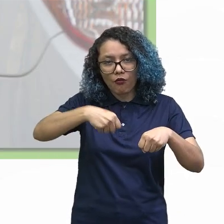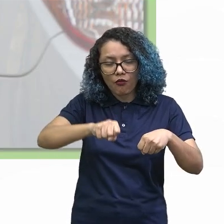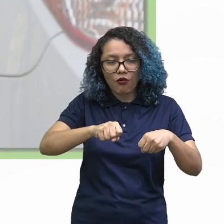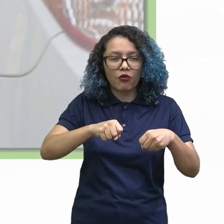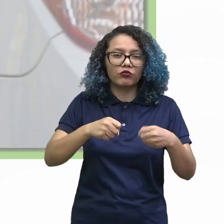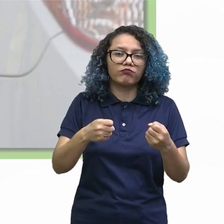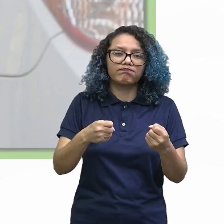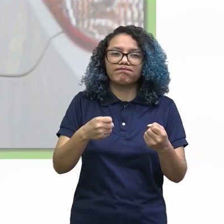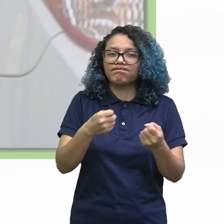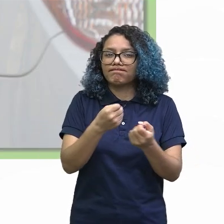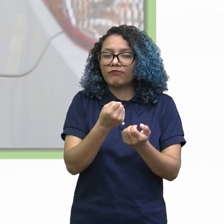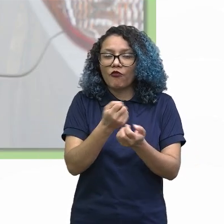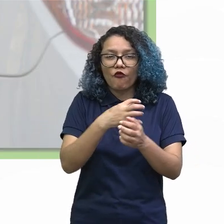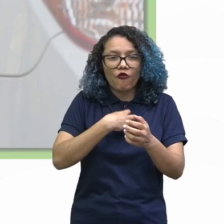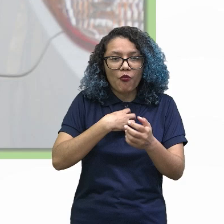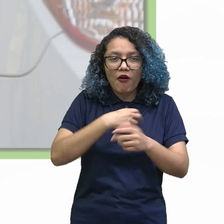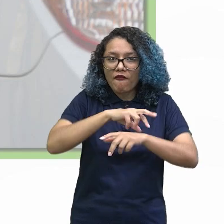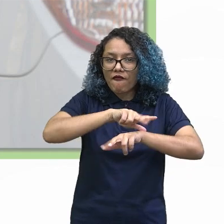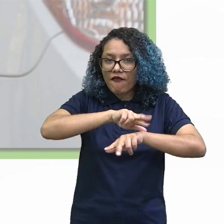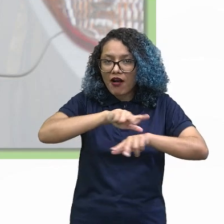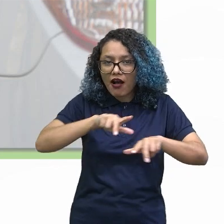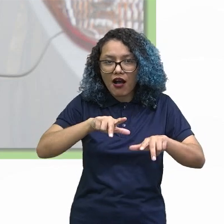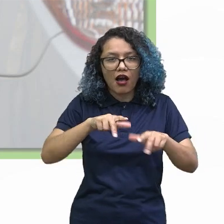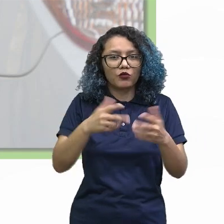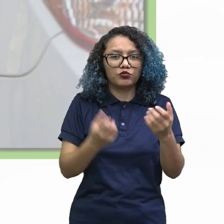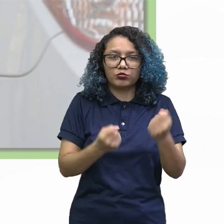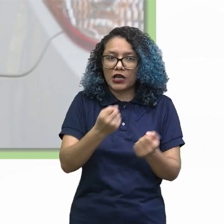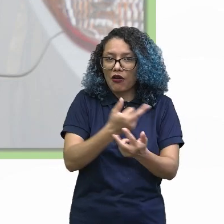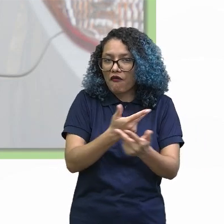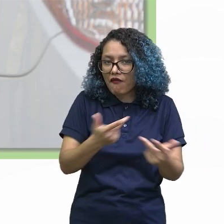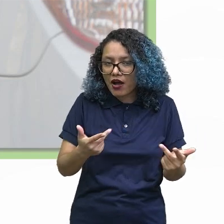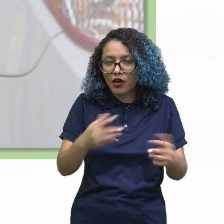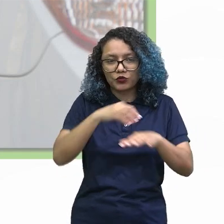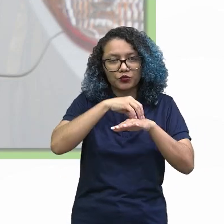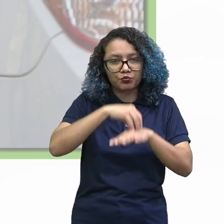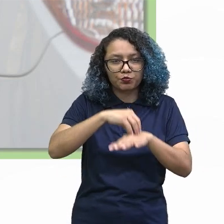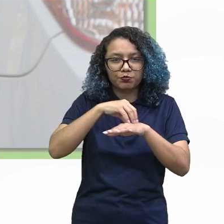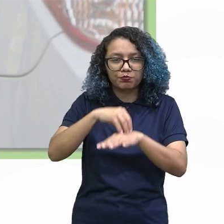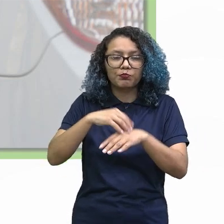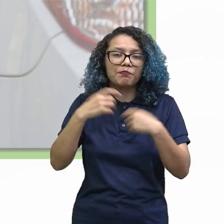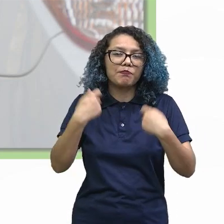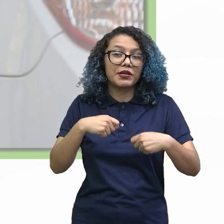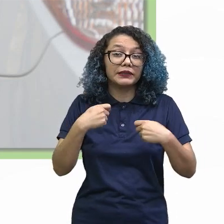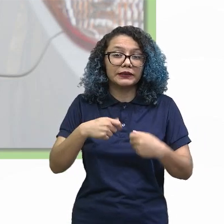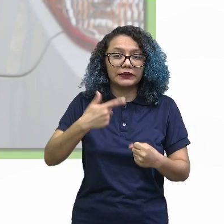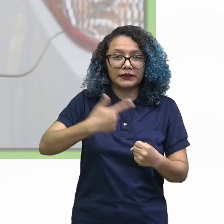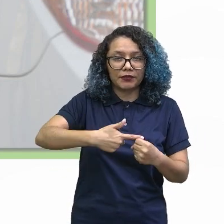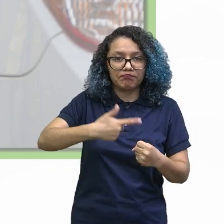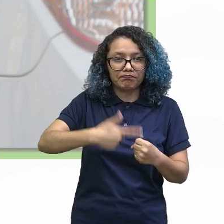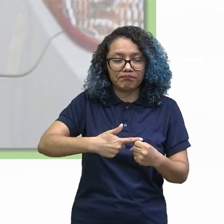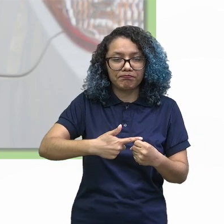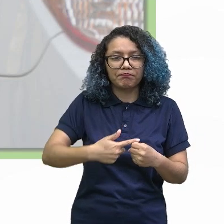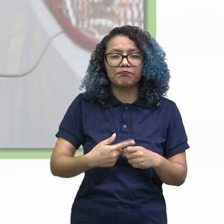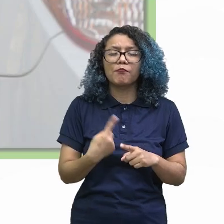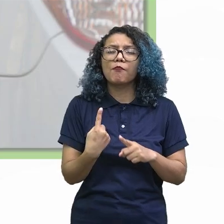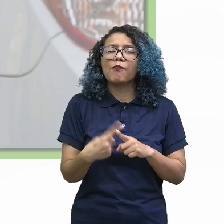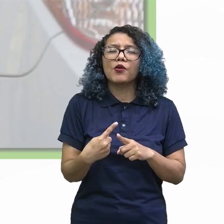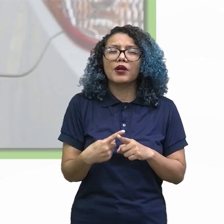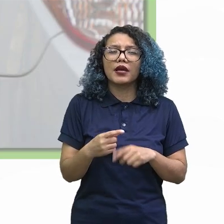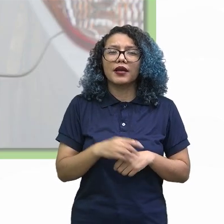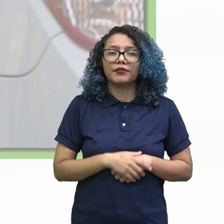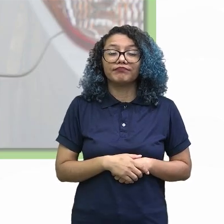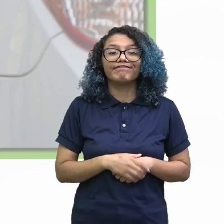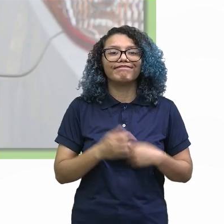de diversos meios ali de veículos, né? É necessário um combustível, porque esse combustível ele precisa